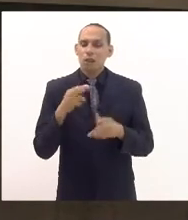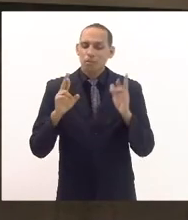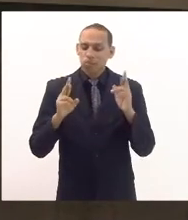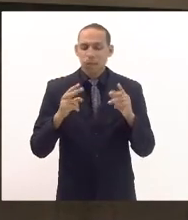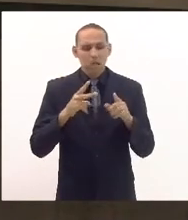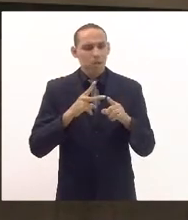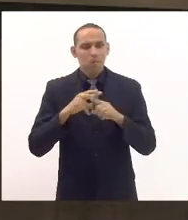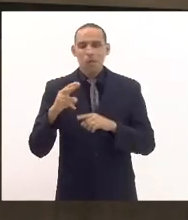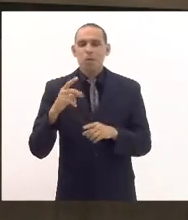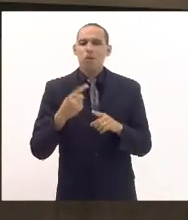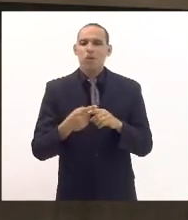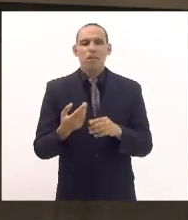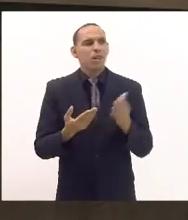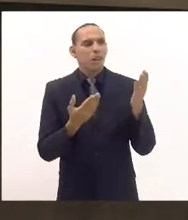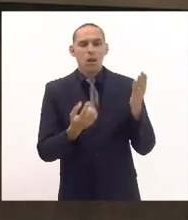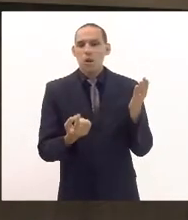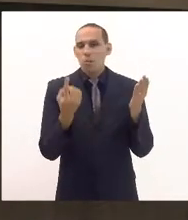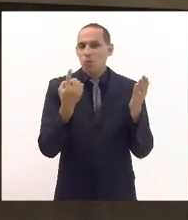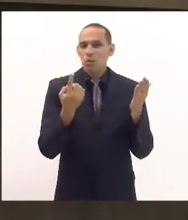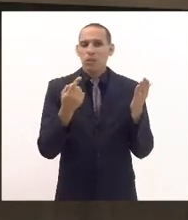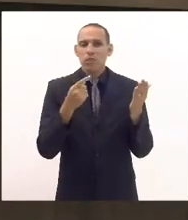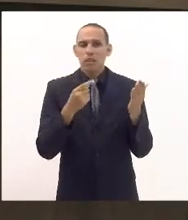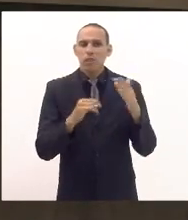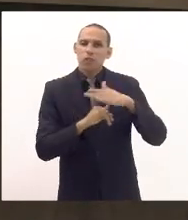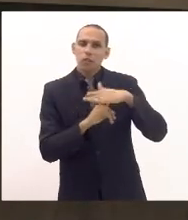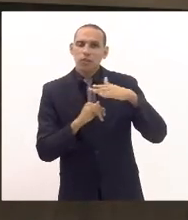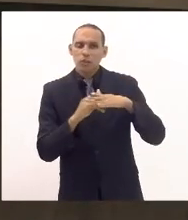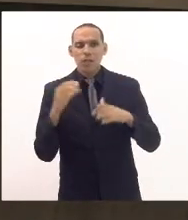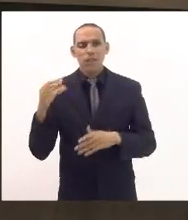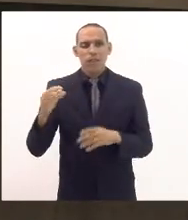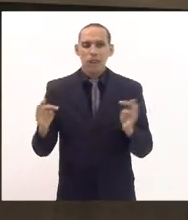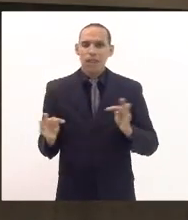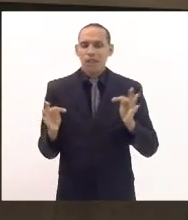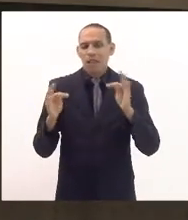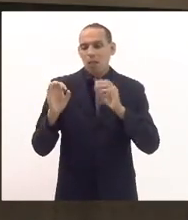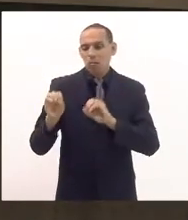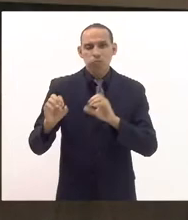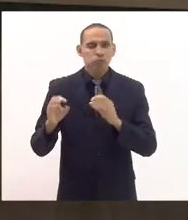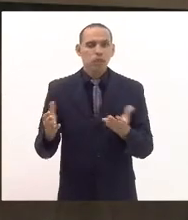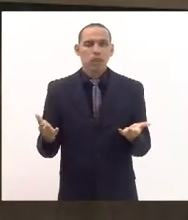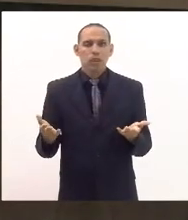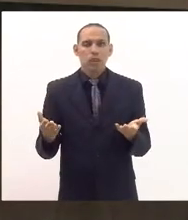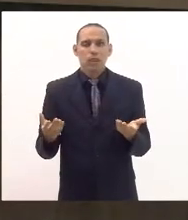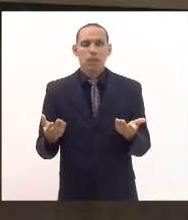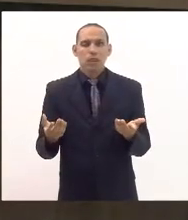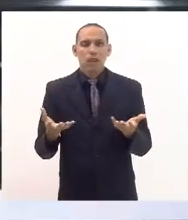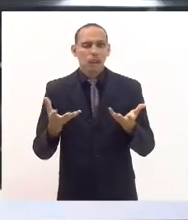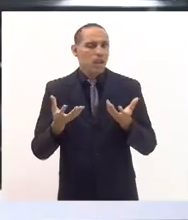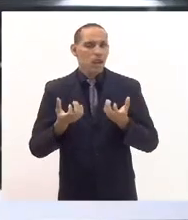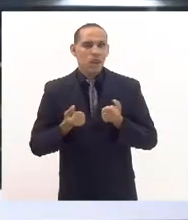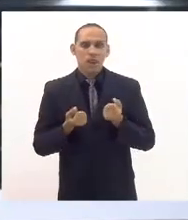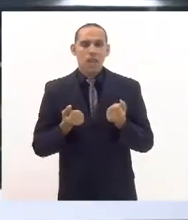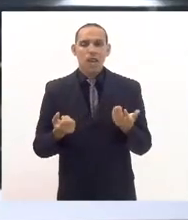porque não dá para fazer até que você é a única Instituição da Ciência e Tecnologia da educação que não recebe o auxílio